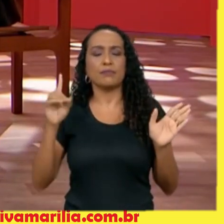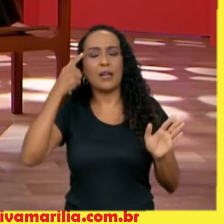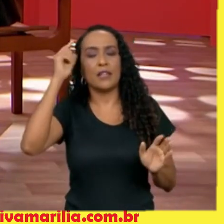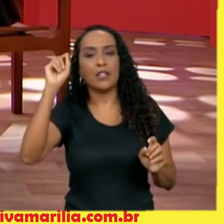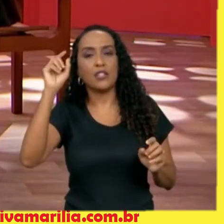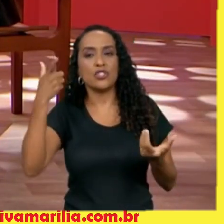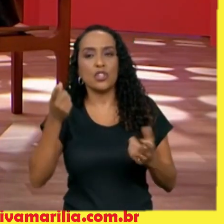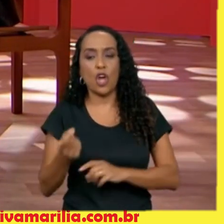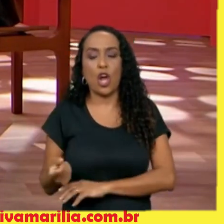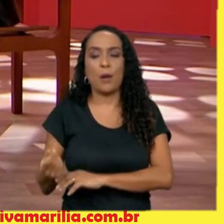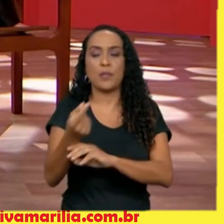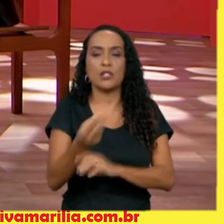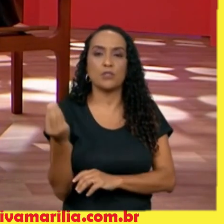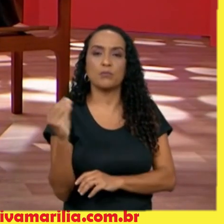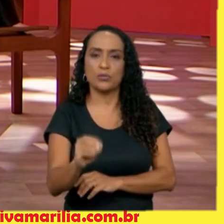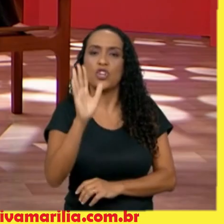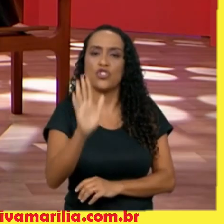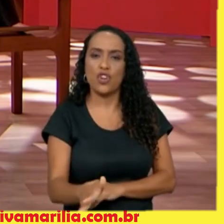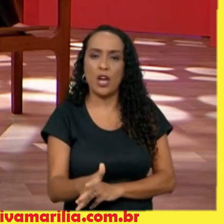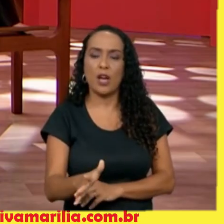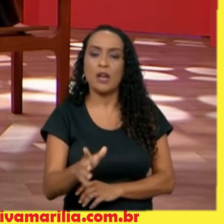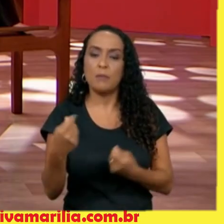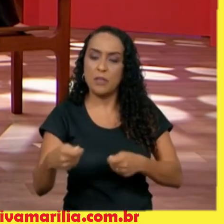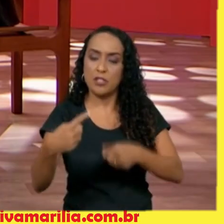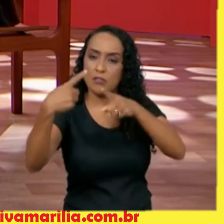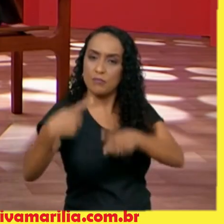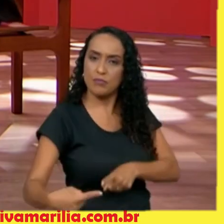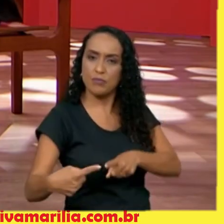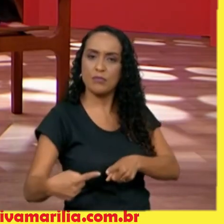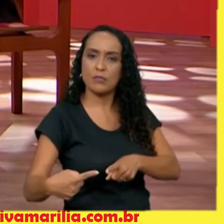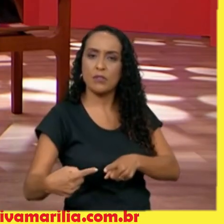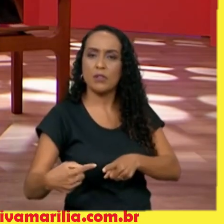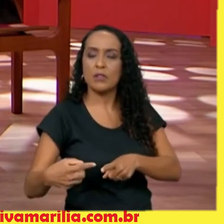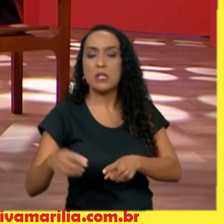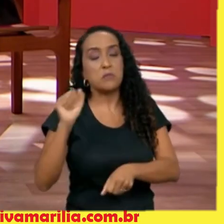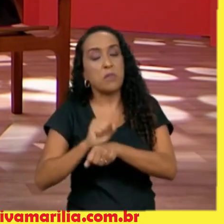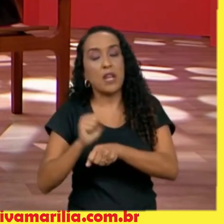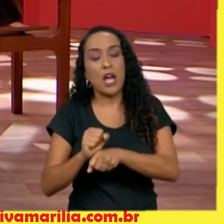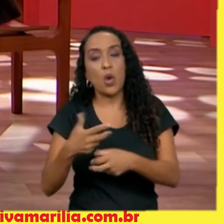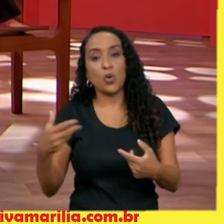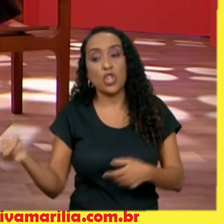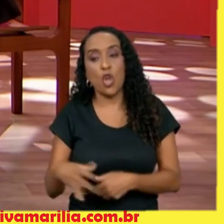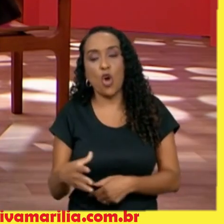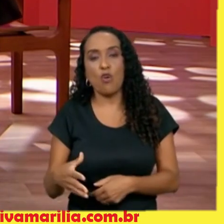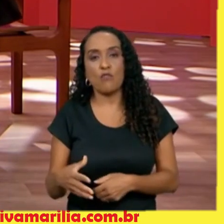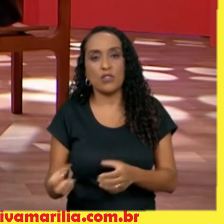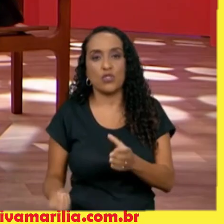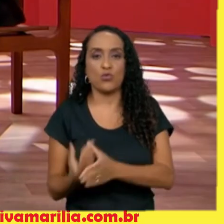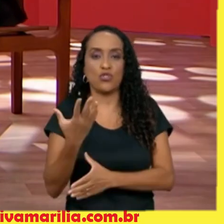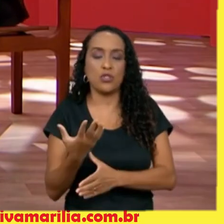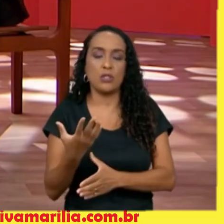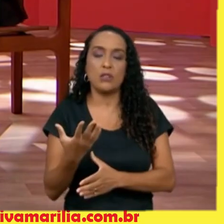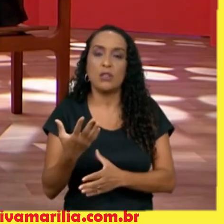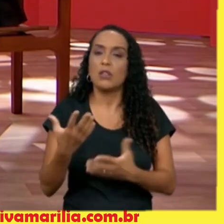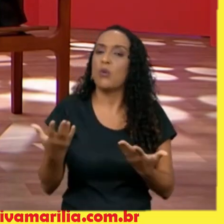capitalismo está posto e a gente tem que jogar o jogo do capitalismo enquanto algo novo não surge. Você acha que passa por aí ou tem algum outro